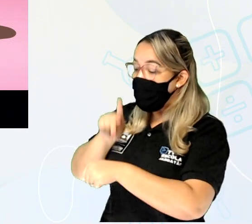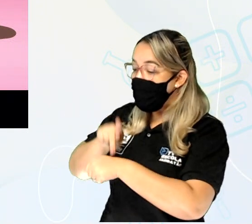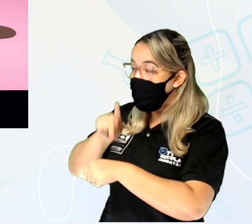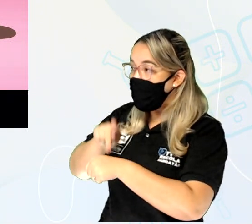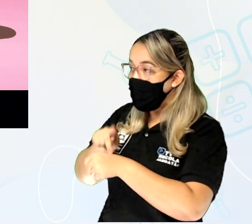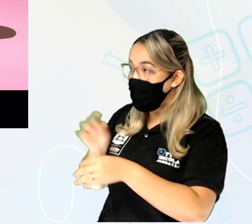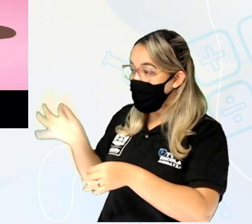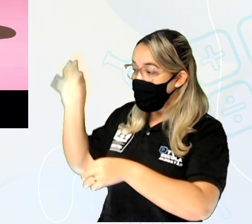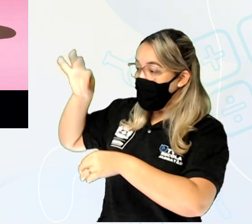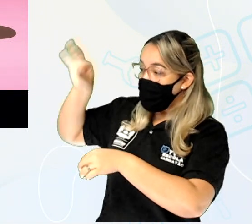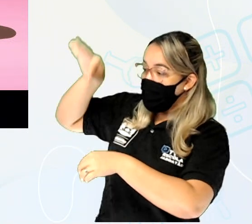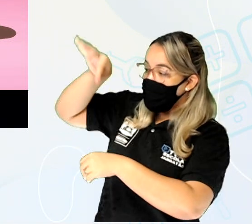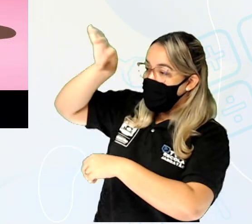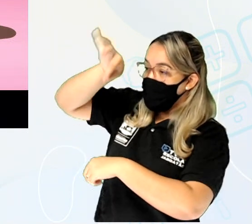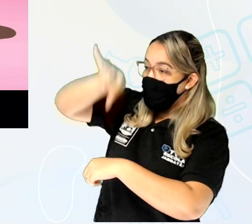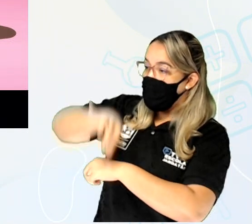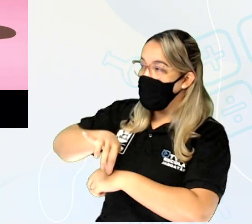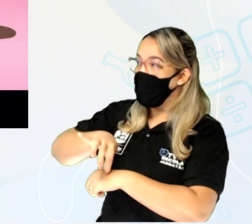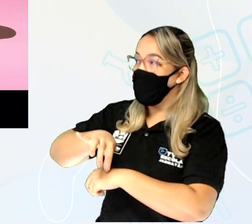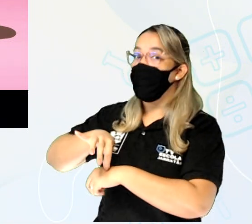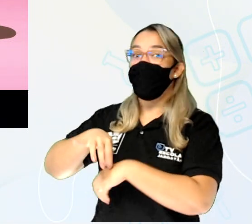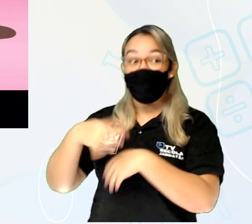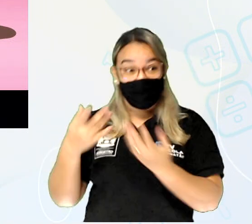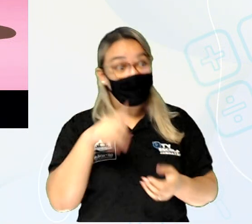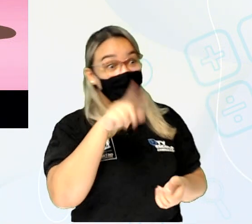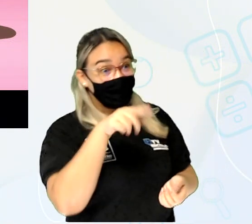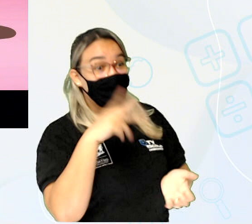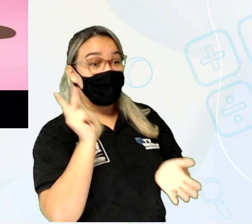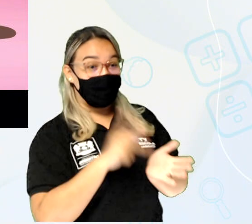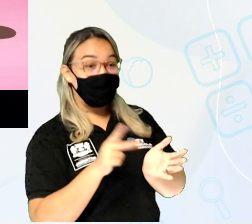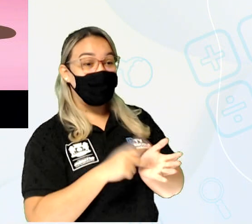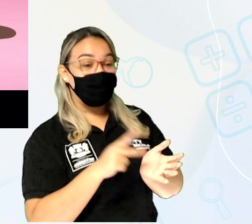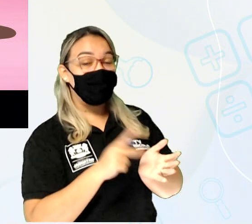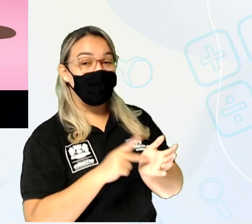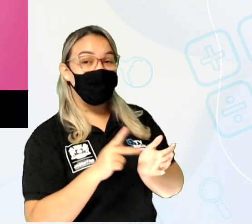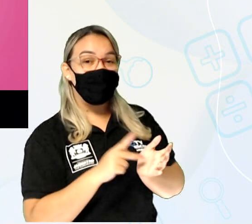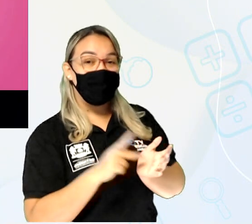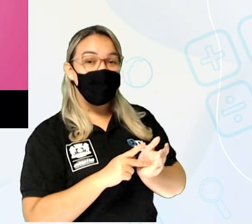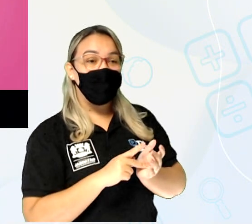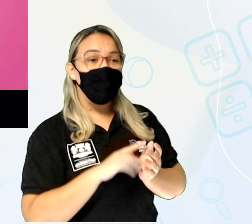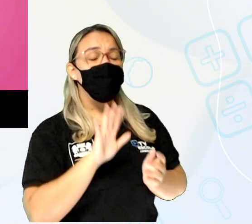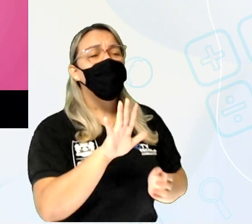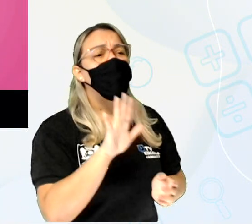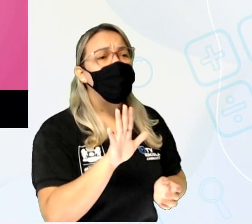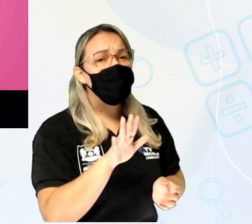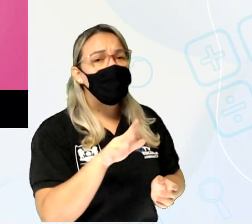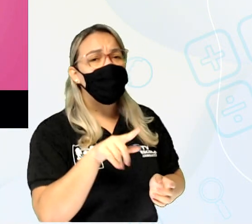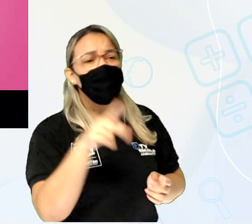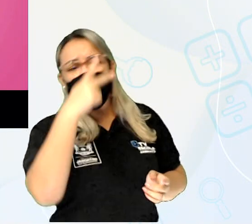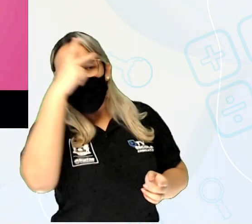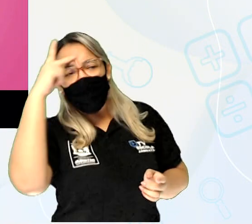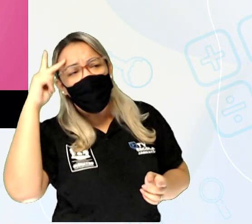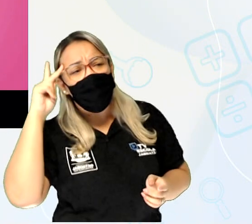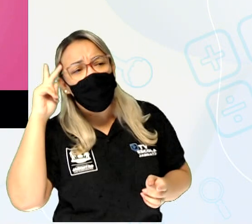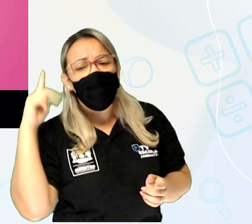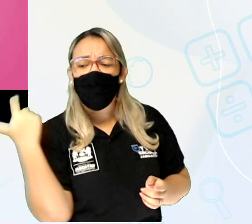posar. Tirou as palavras da minha boca. Mas e pessoas que não